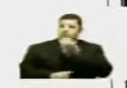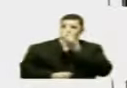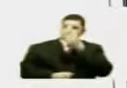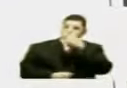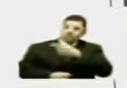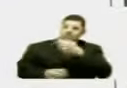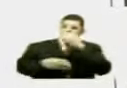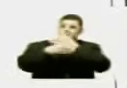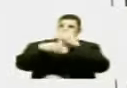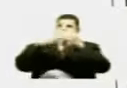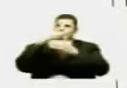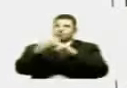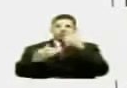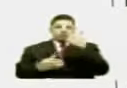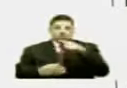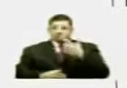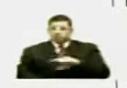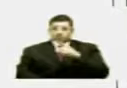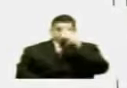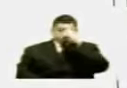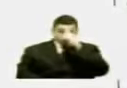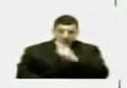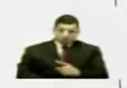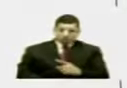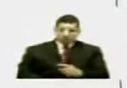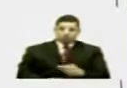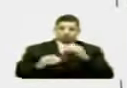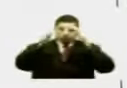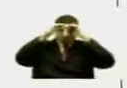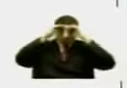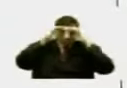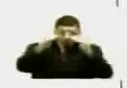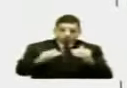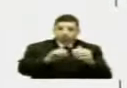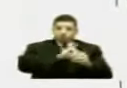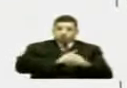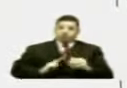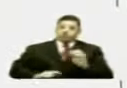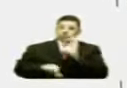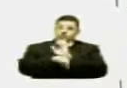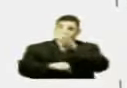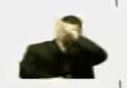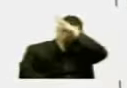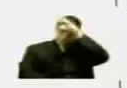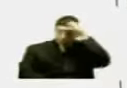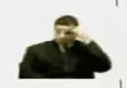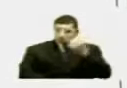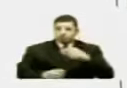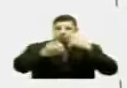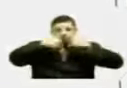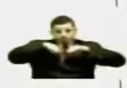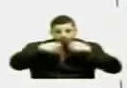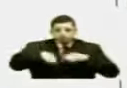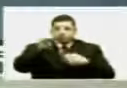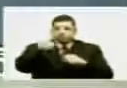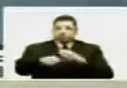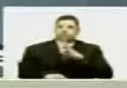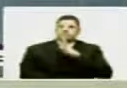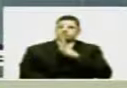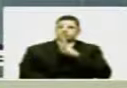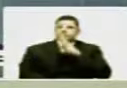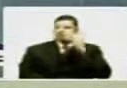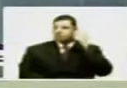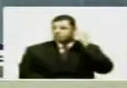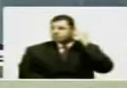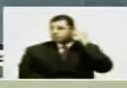Essa obra não tem autorização. O governo do estado do Amazonas precisa